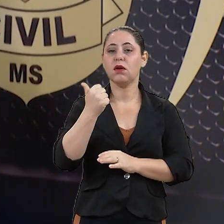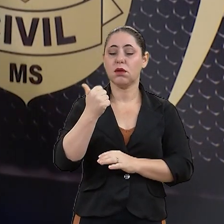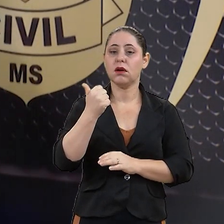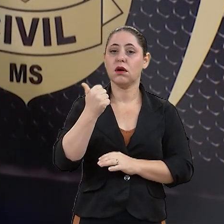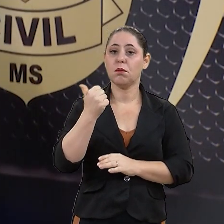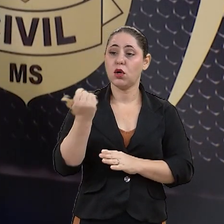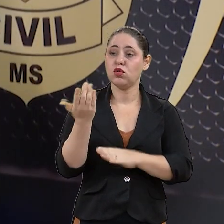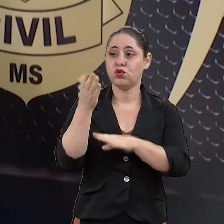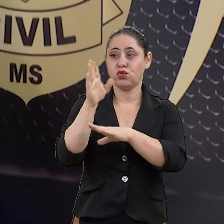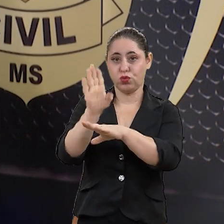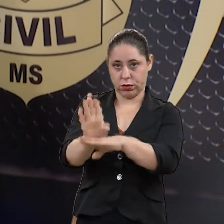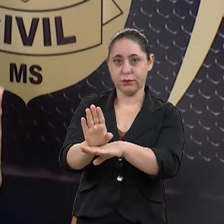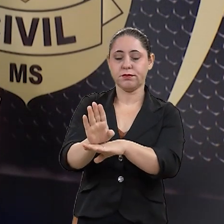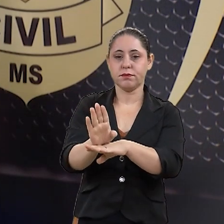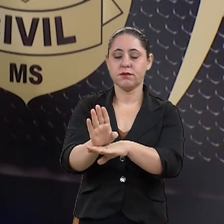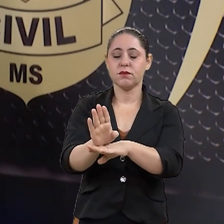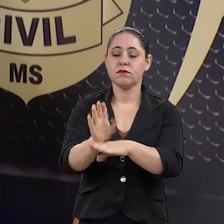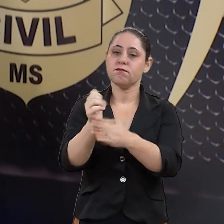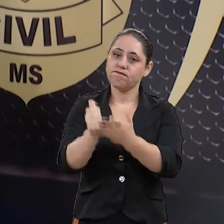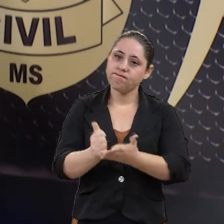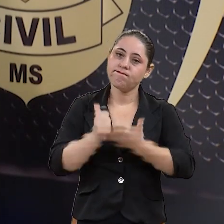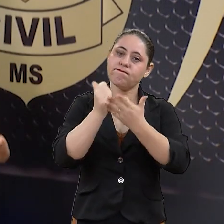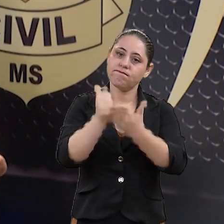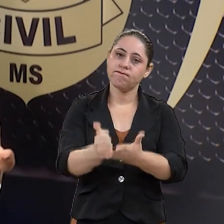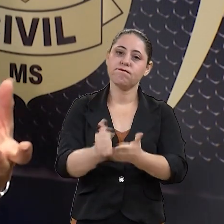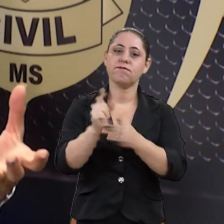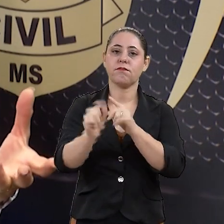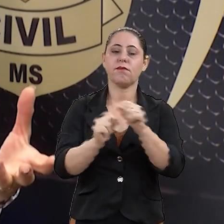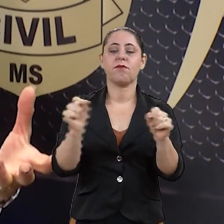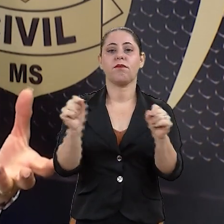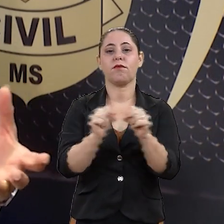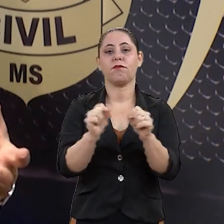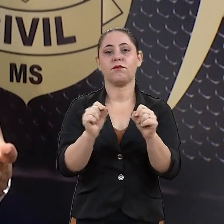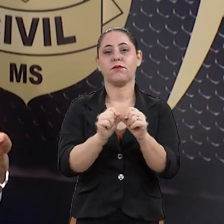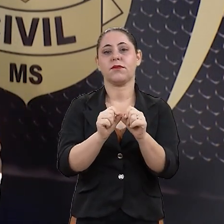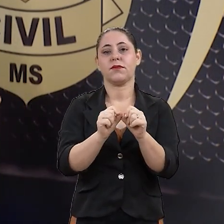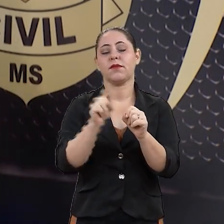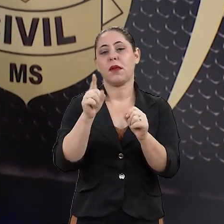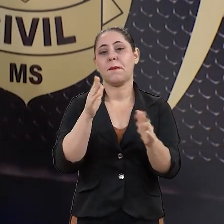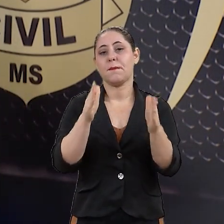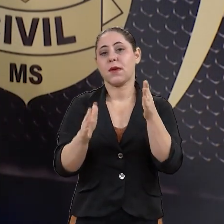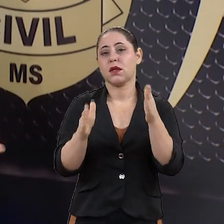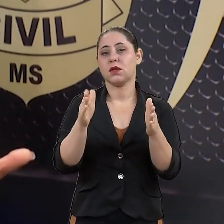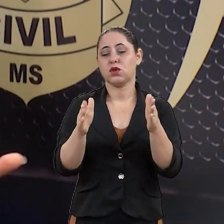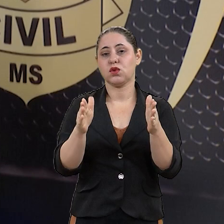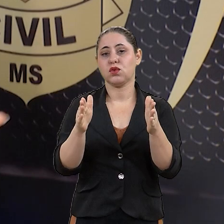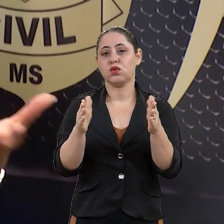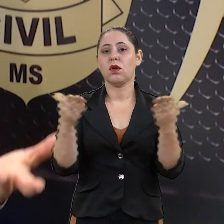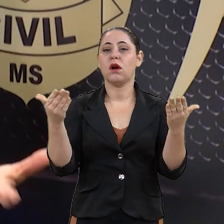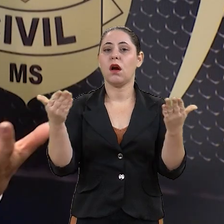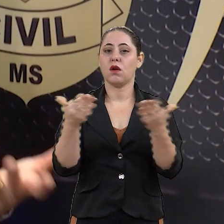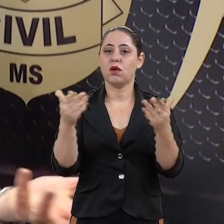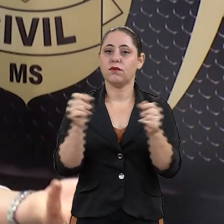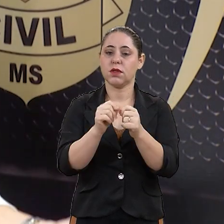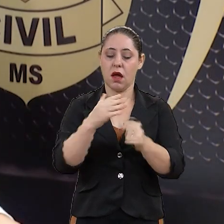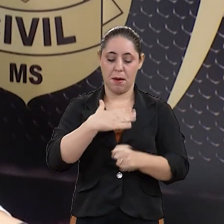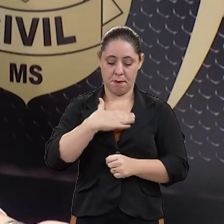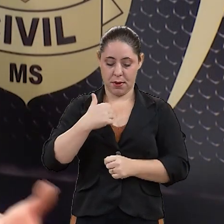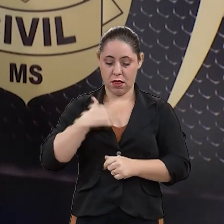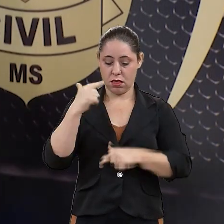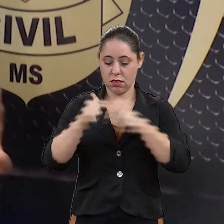interessante para ajudar, né? Para colaborar e fazer, assim, esse período que estou